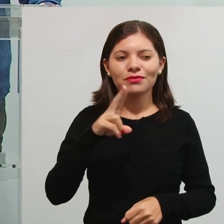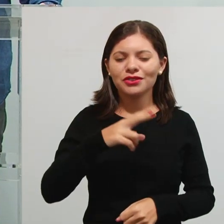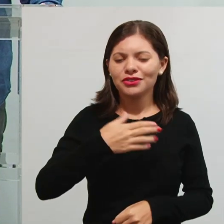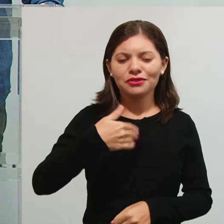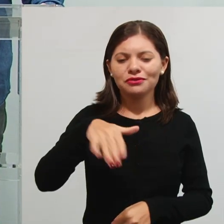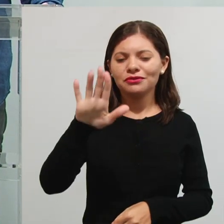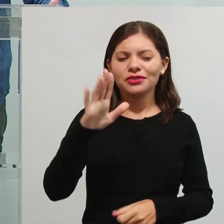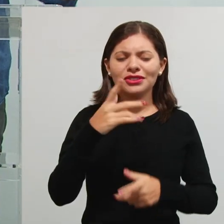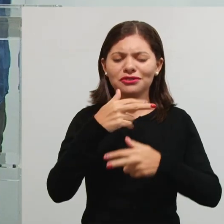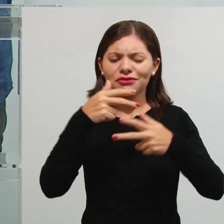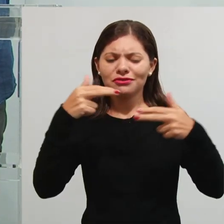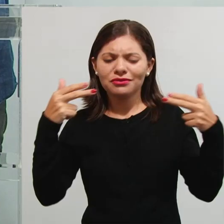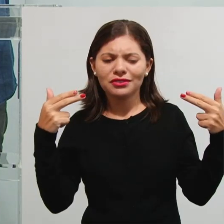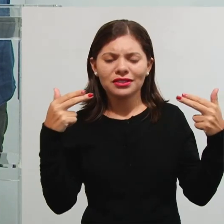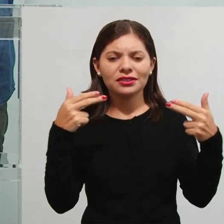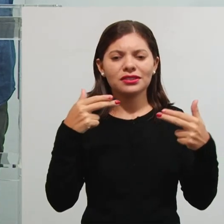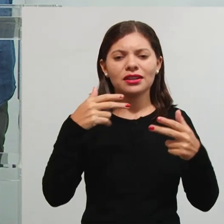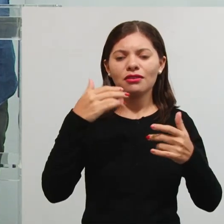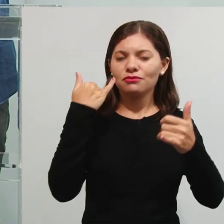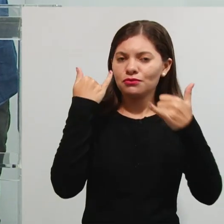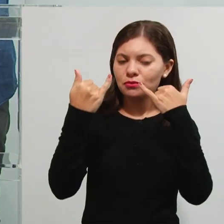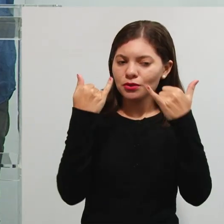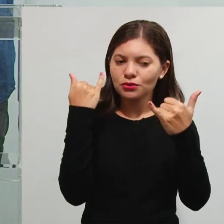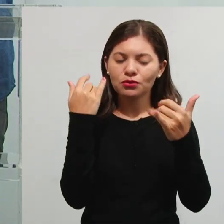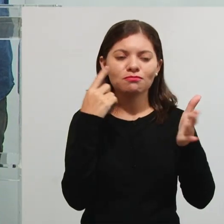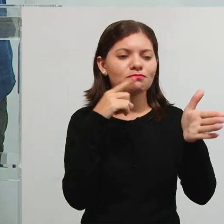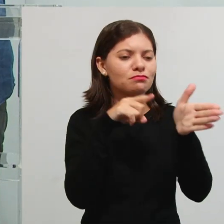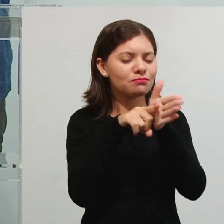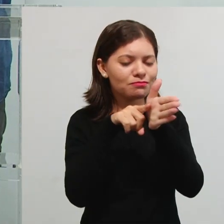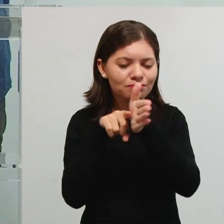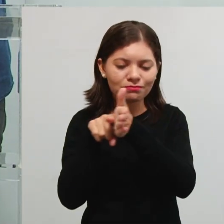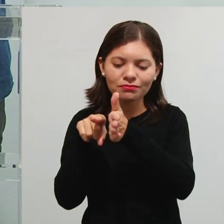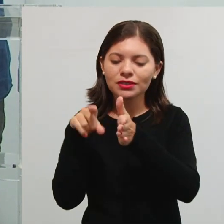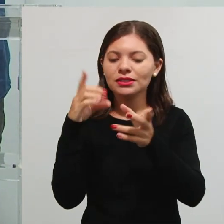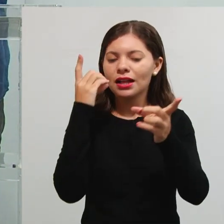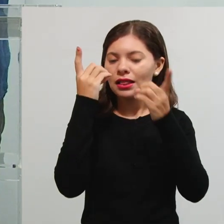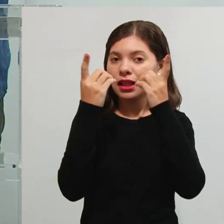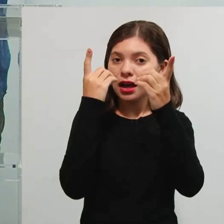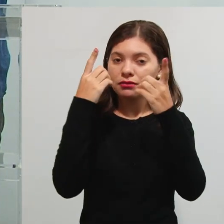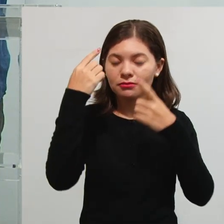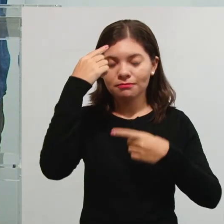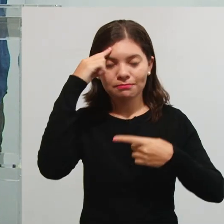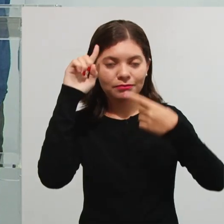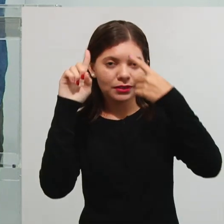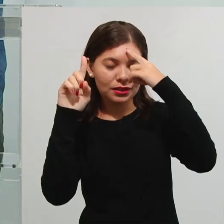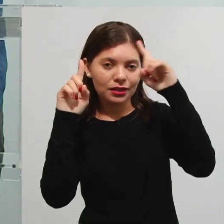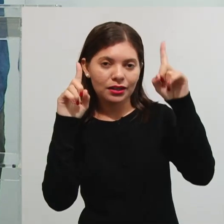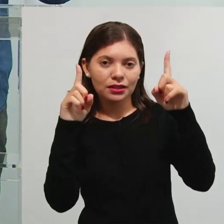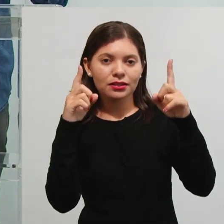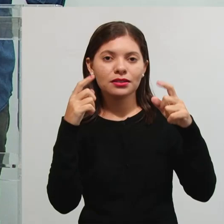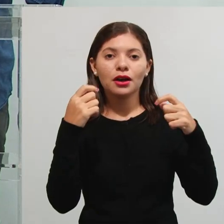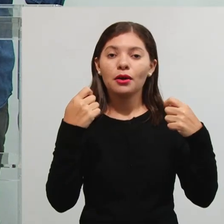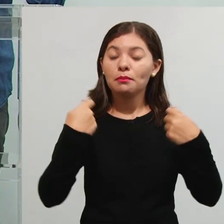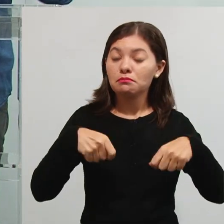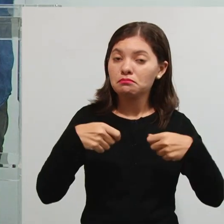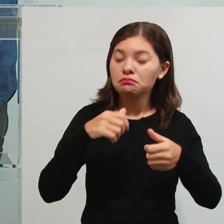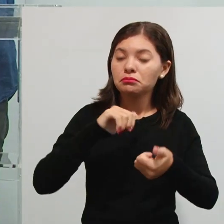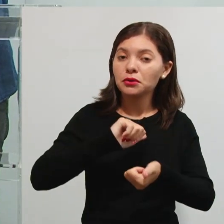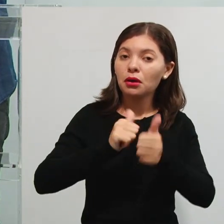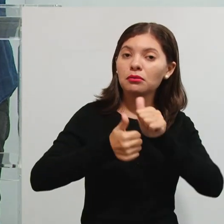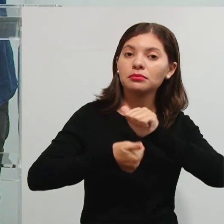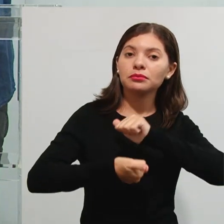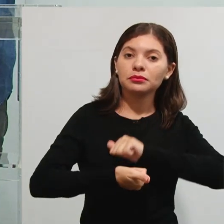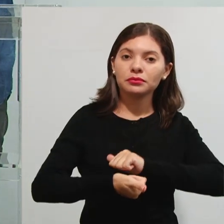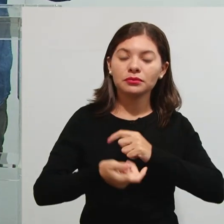tem várias fontes de informação, de pesquisa, dados, ideias que você pode adaptar para o seu negócio, que você